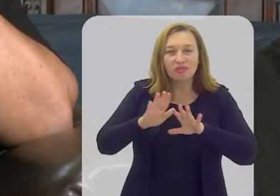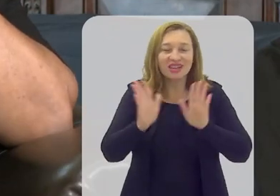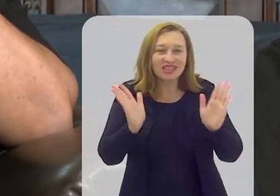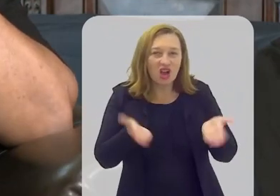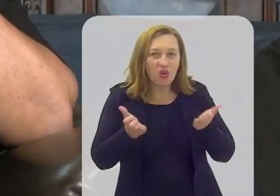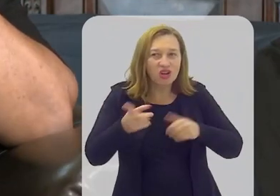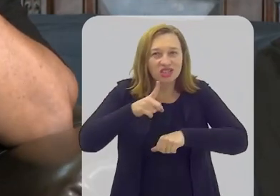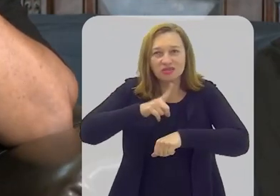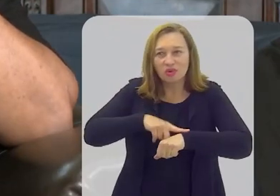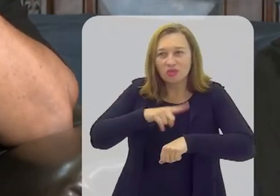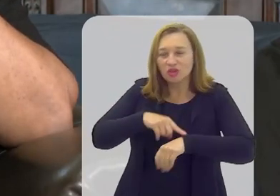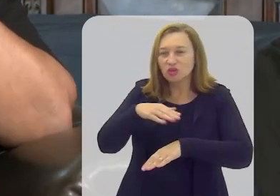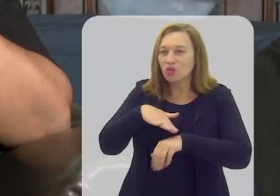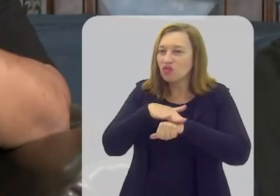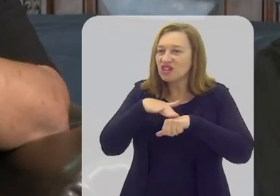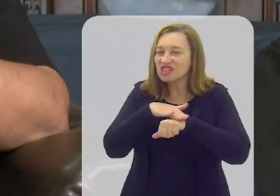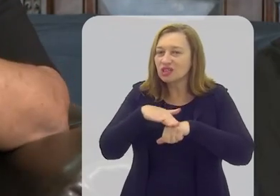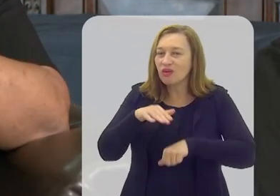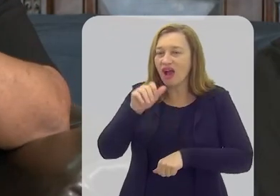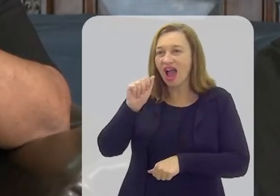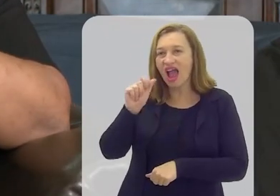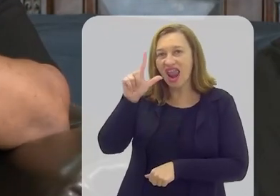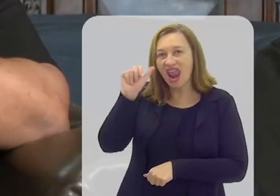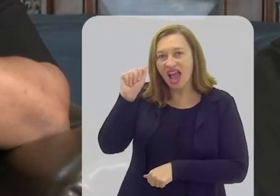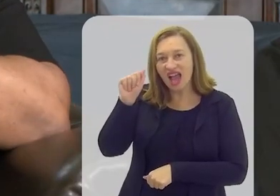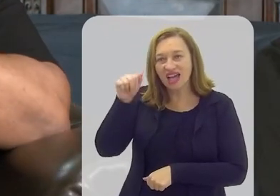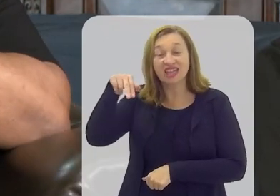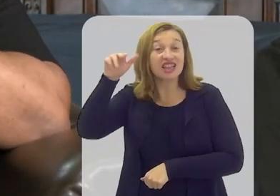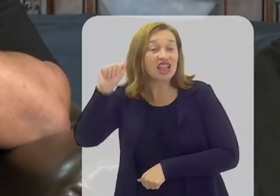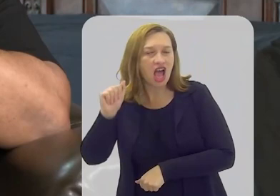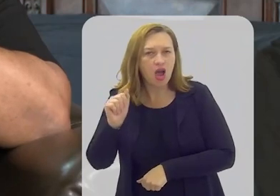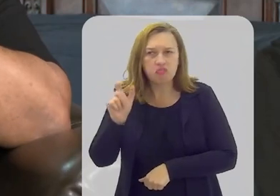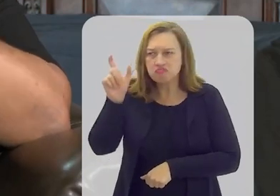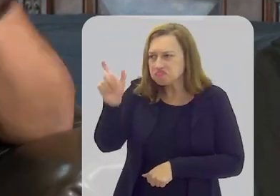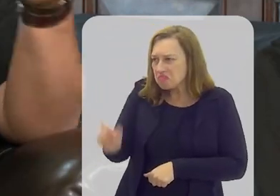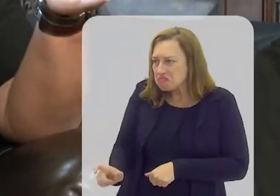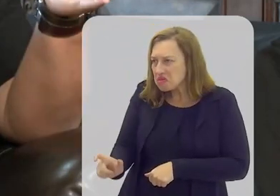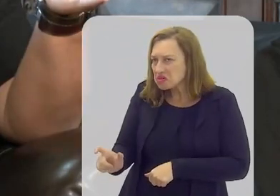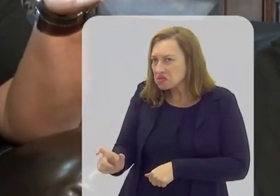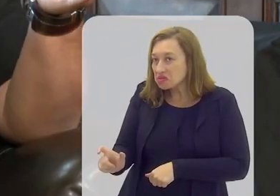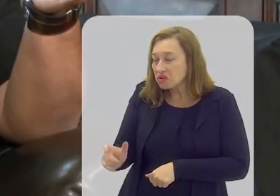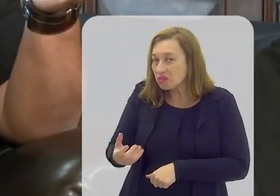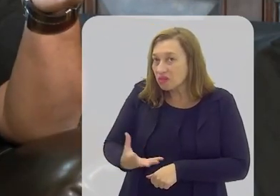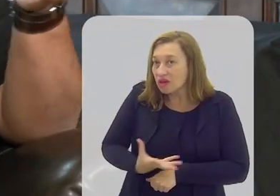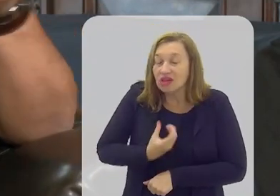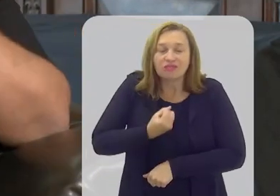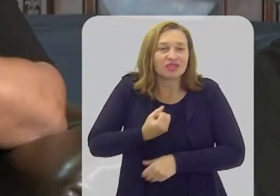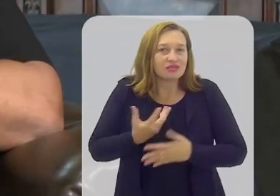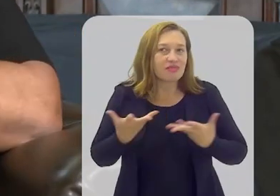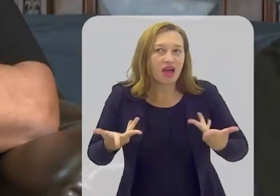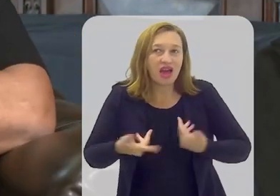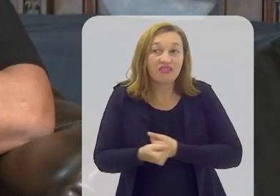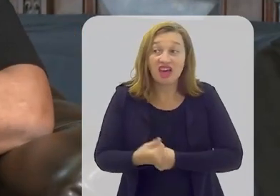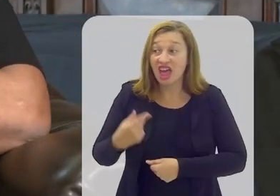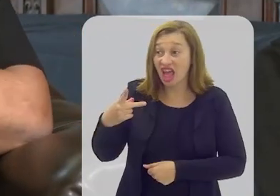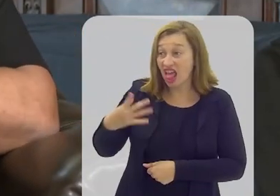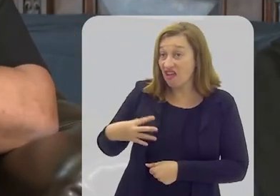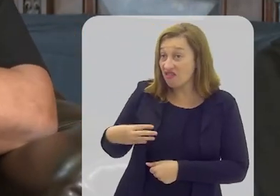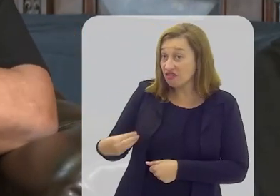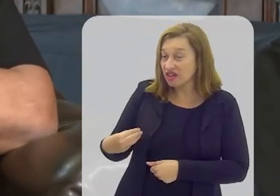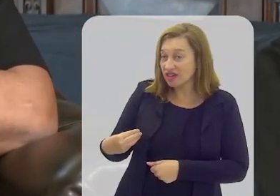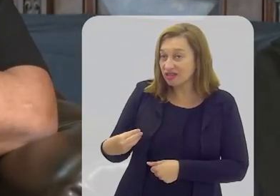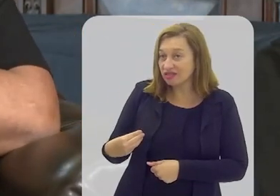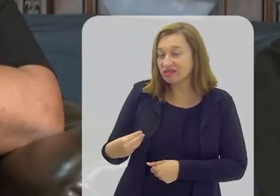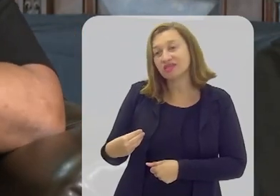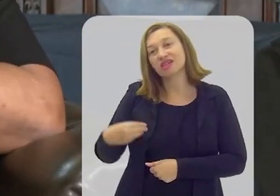momento, eu estou batendo um papo com a Lana. A Lana é uma pessoa, mais uma surpresa deliciosa. Ela é filha do